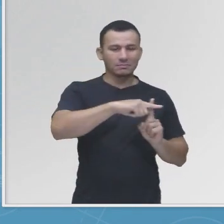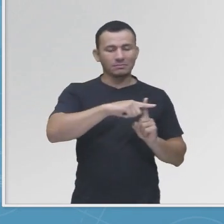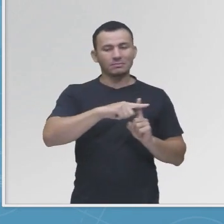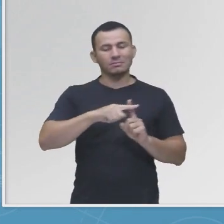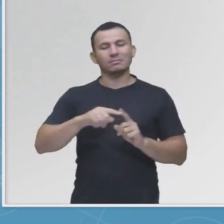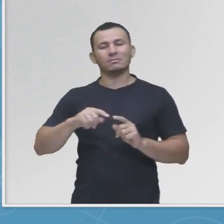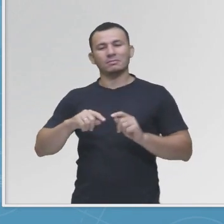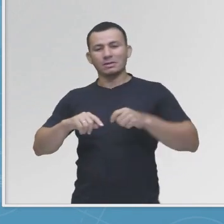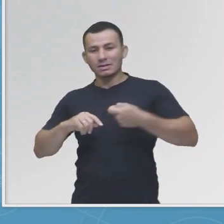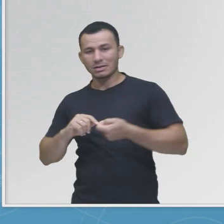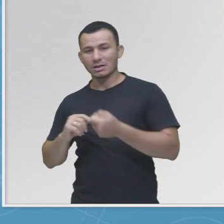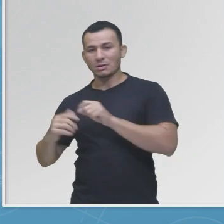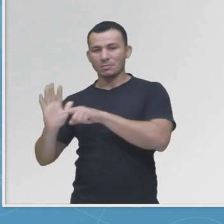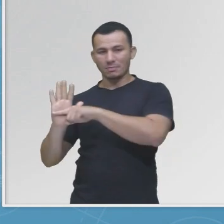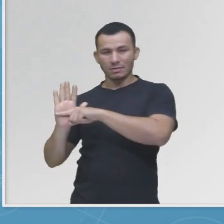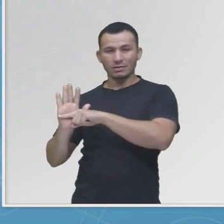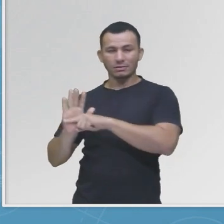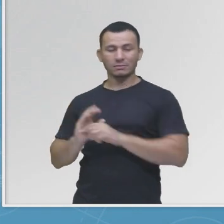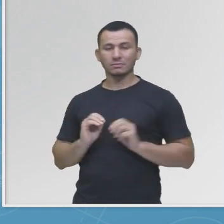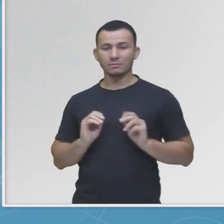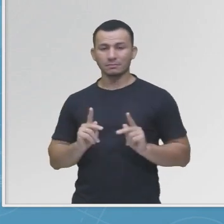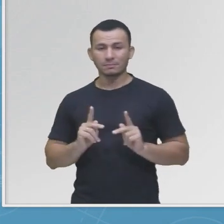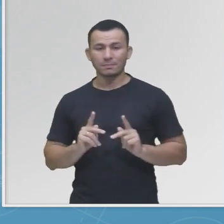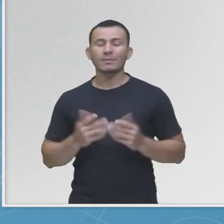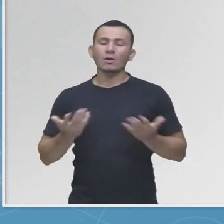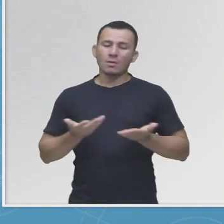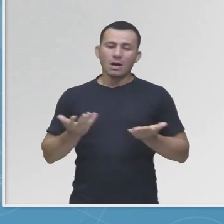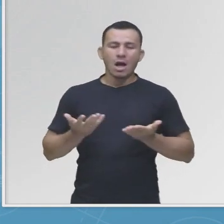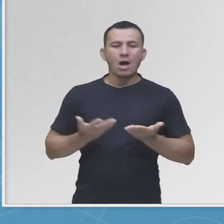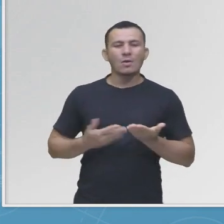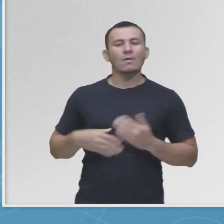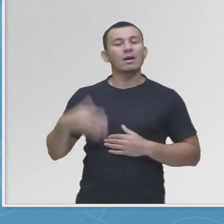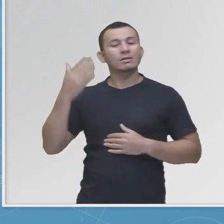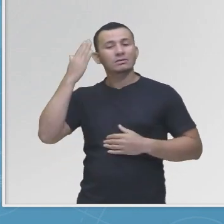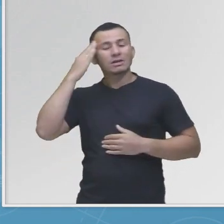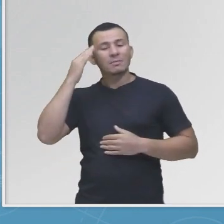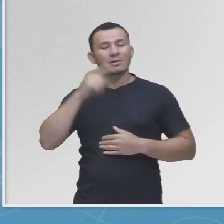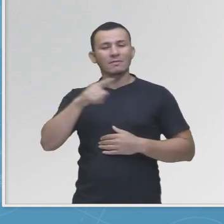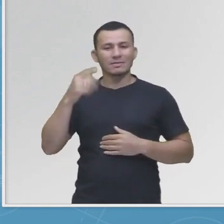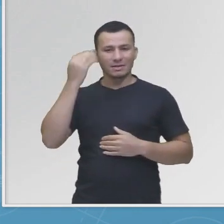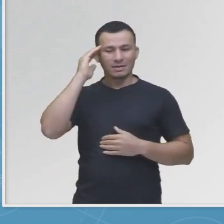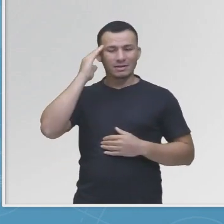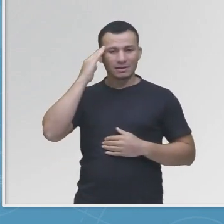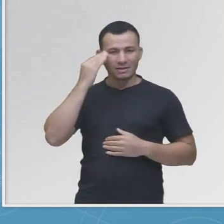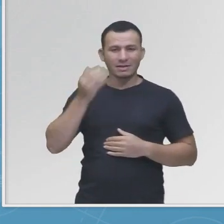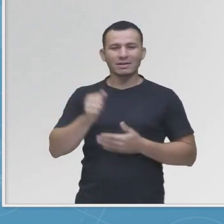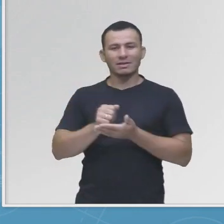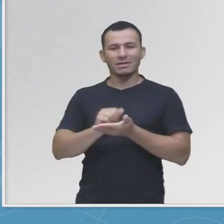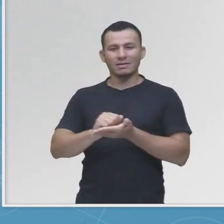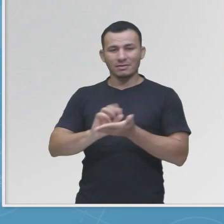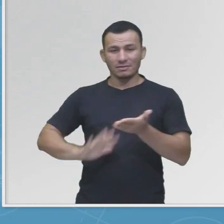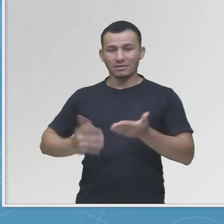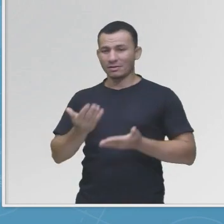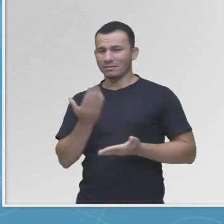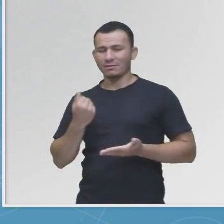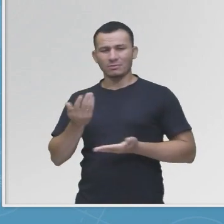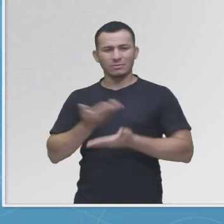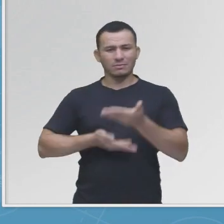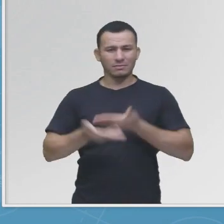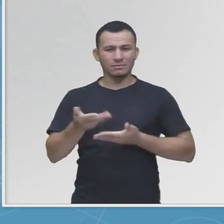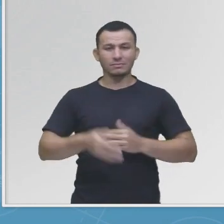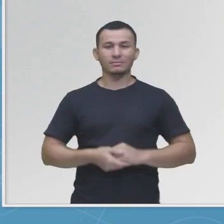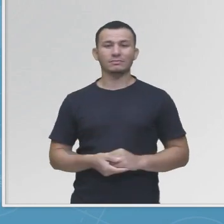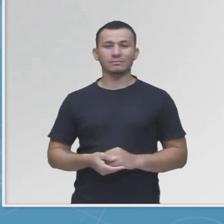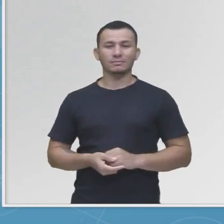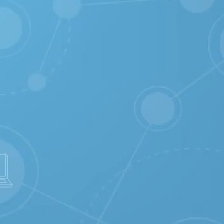com números naturais. Vamos pôr em prática esse conhecimento na nossa dinâmica local interativa.